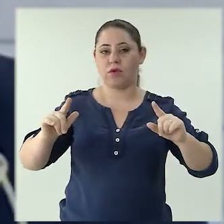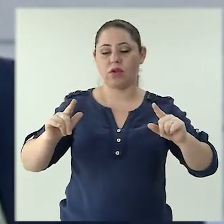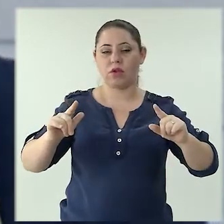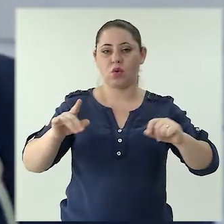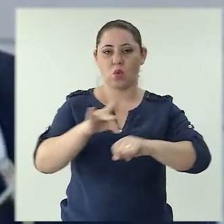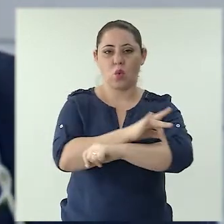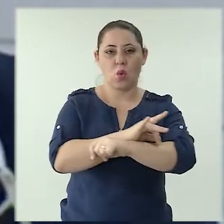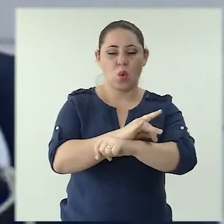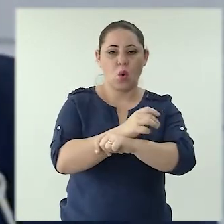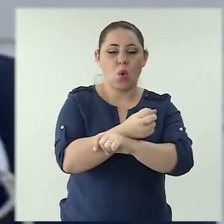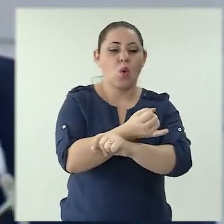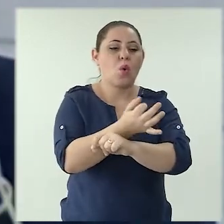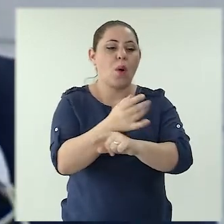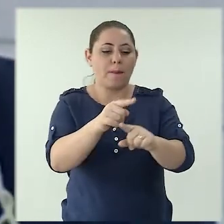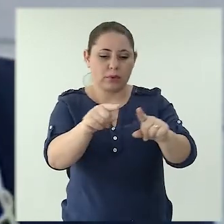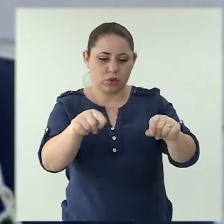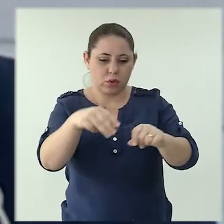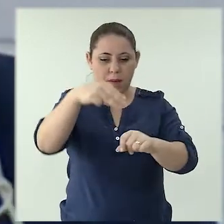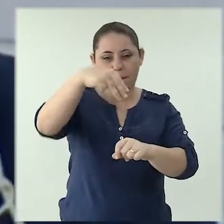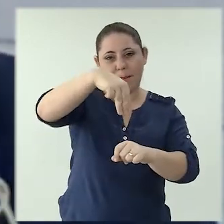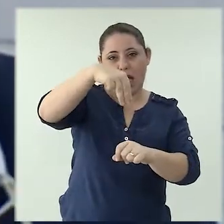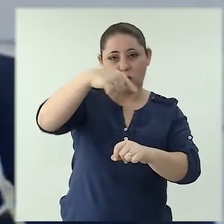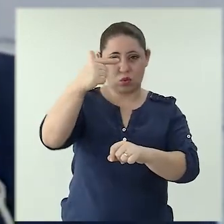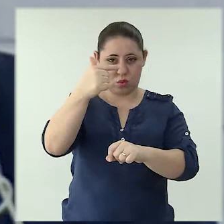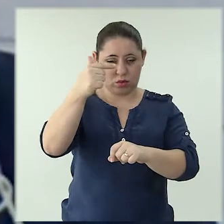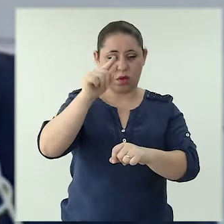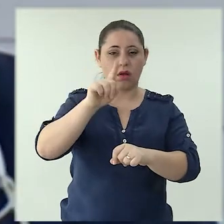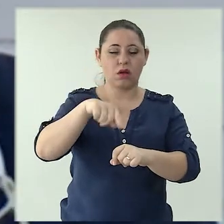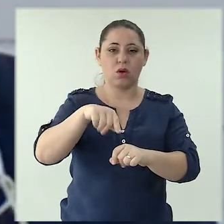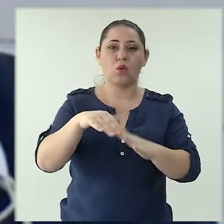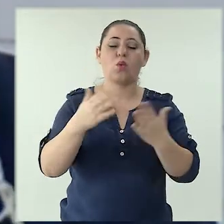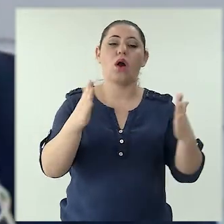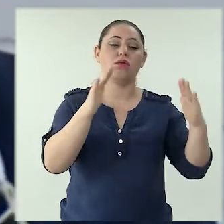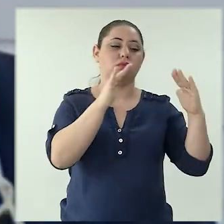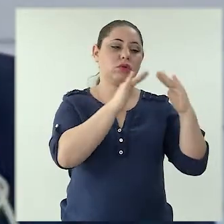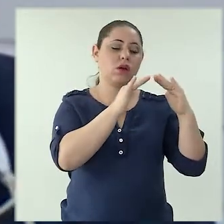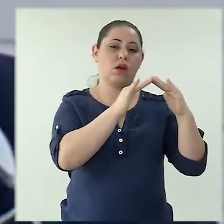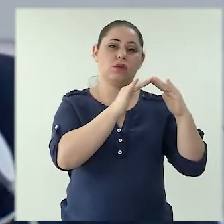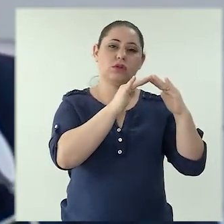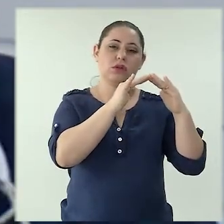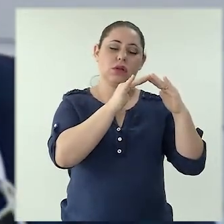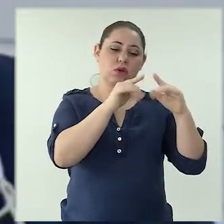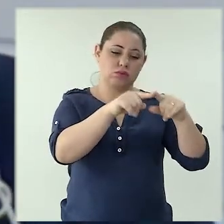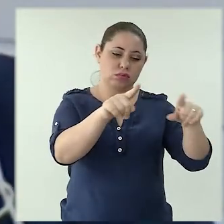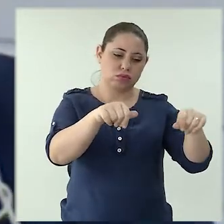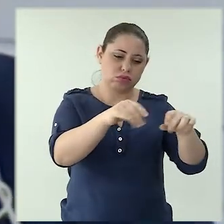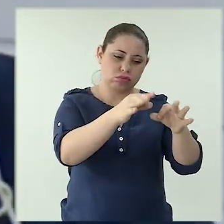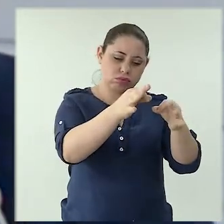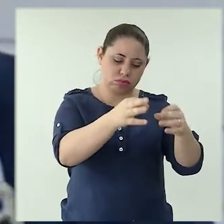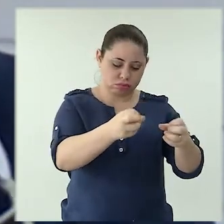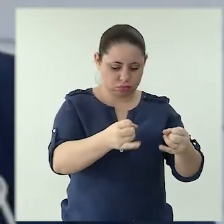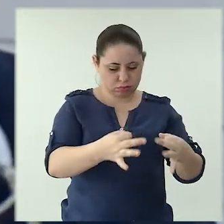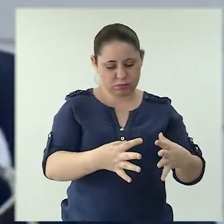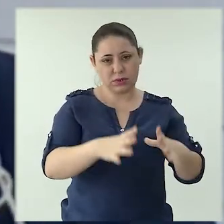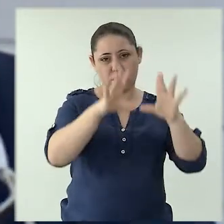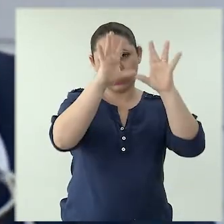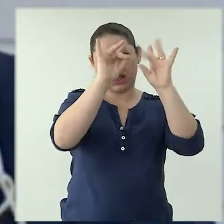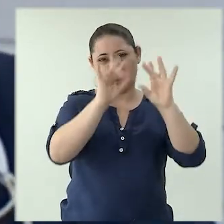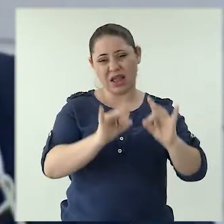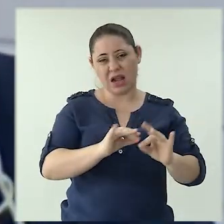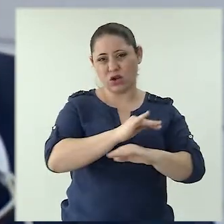memorial descritivo demonstrando para o tabelião qual é o imóvel e quais são as confrontações desse imóvel,